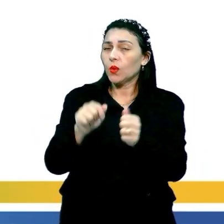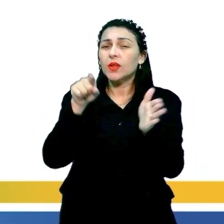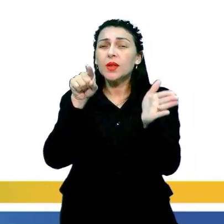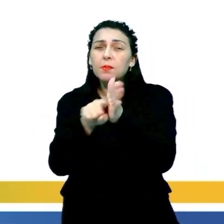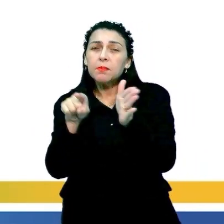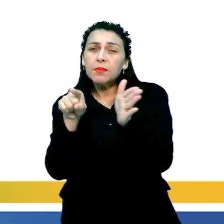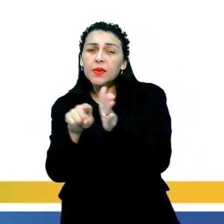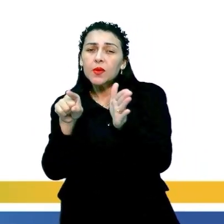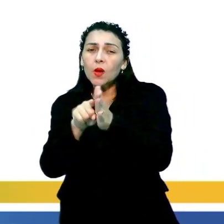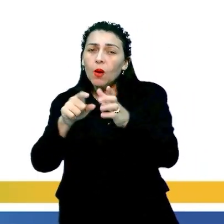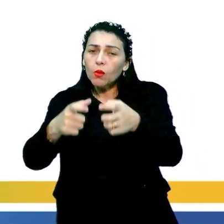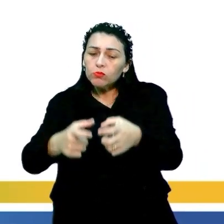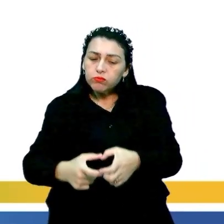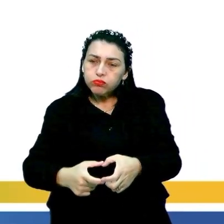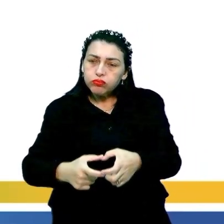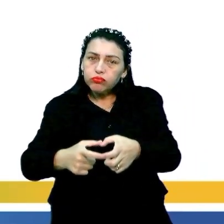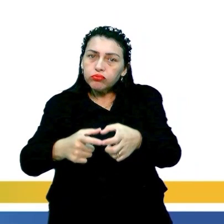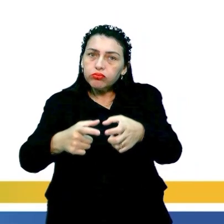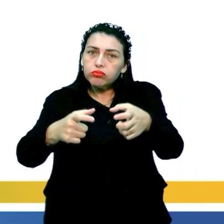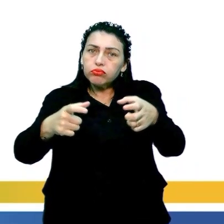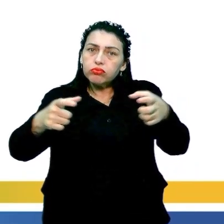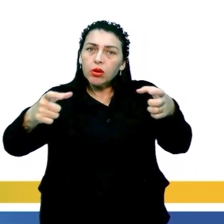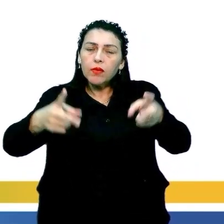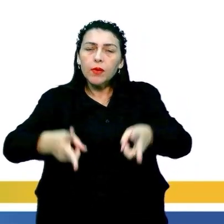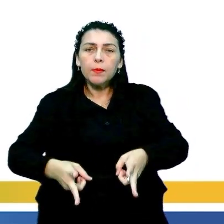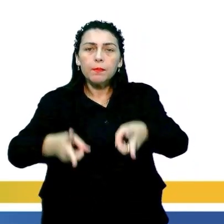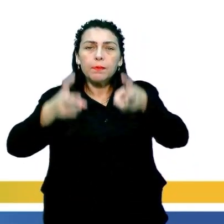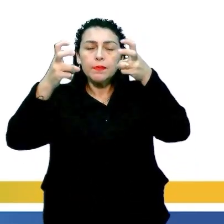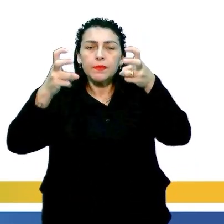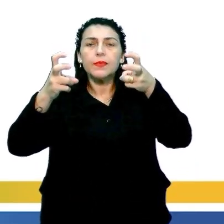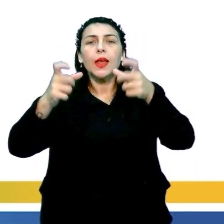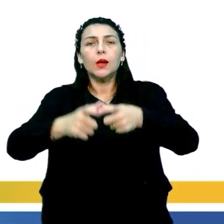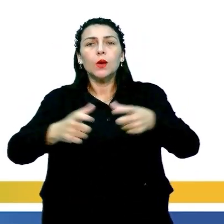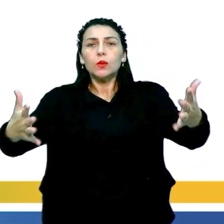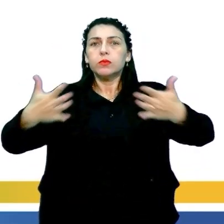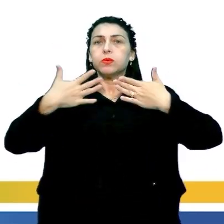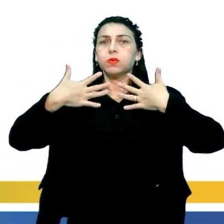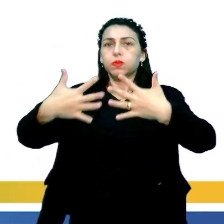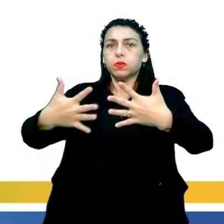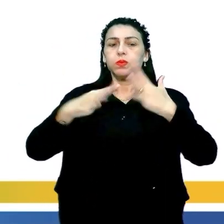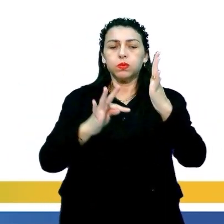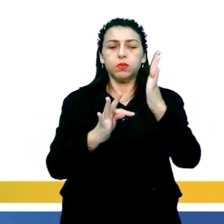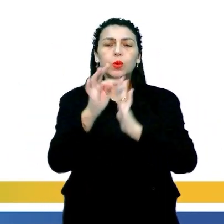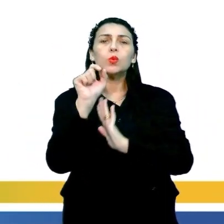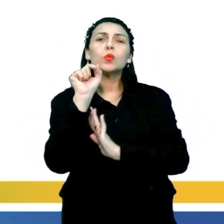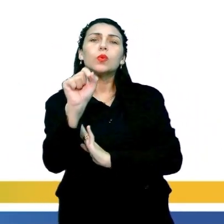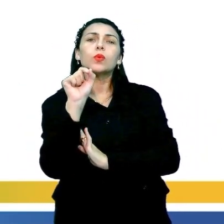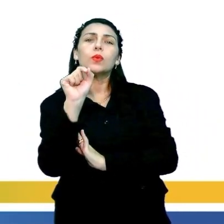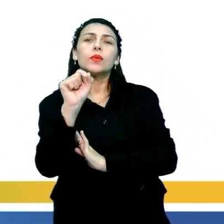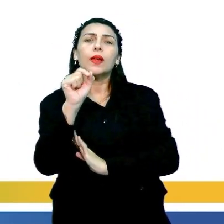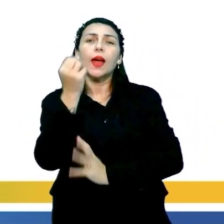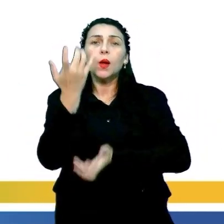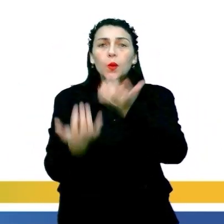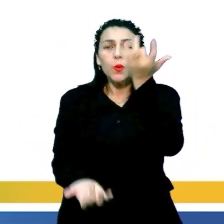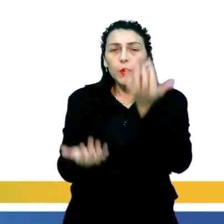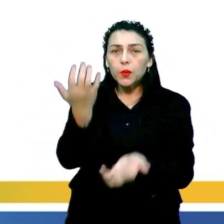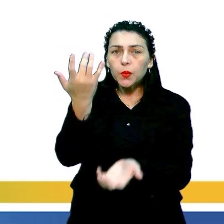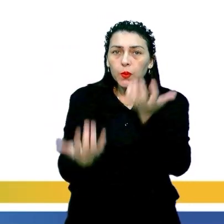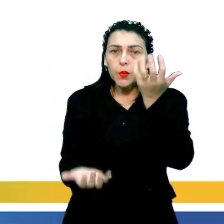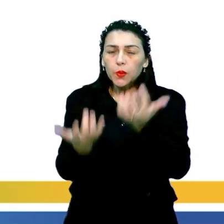do aumento que foi observado nessa época, o aumento da temperatura, ela vem de quê? Da queima ou